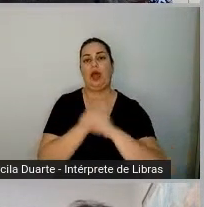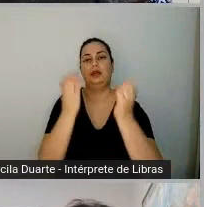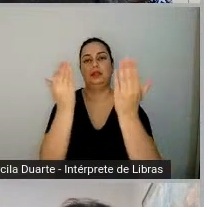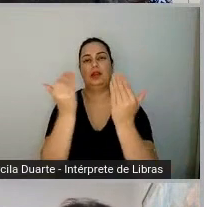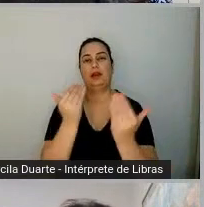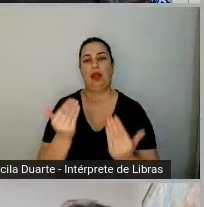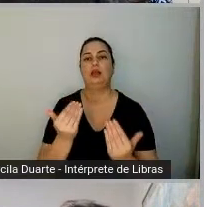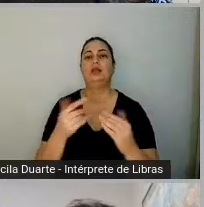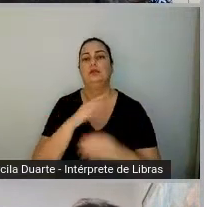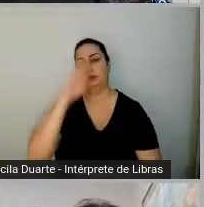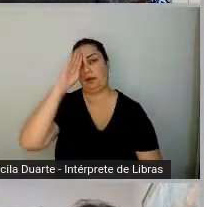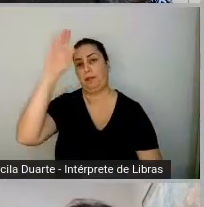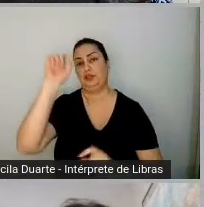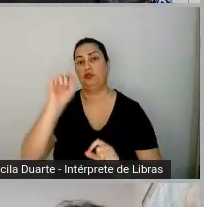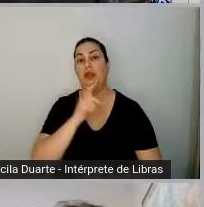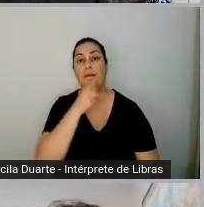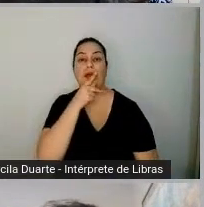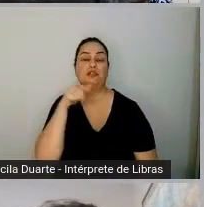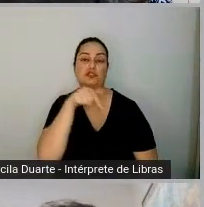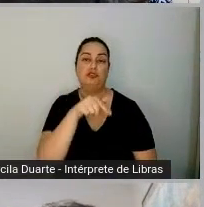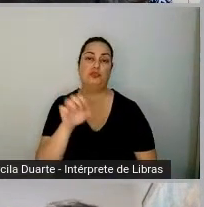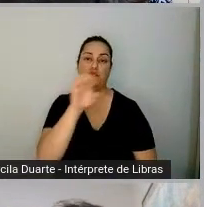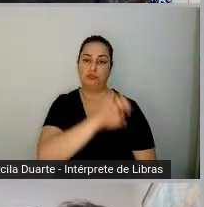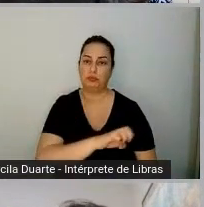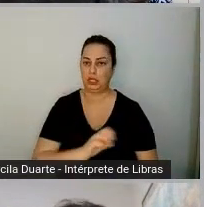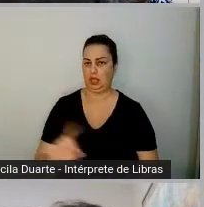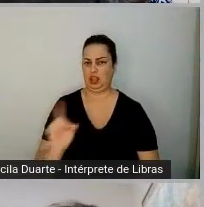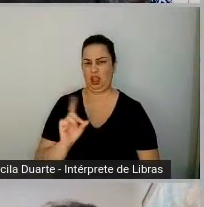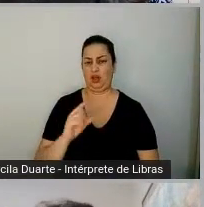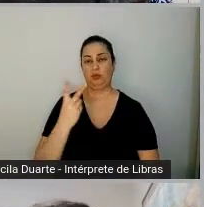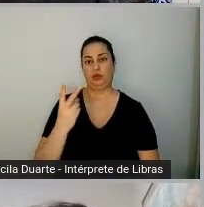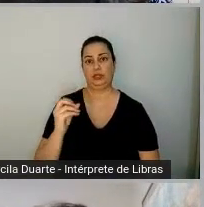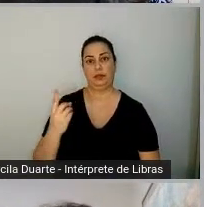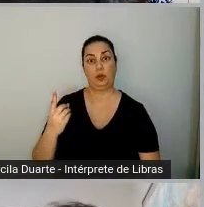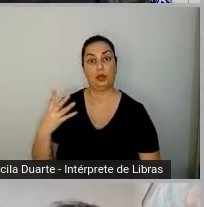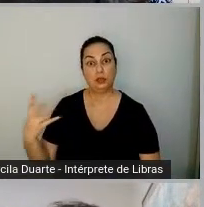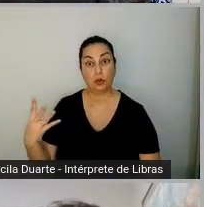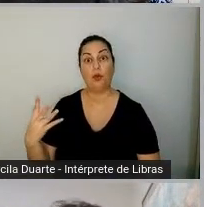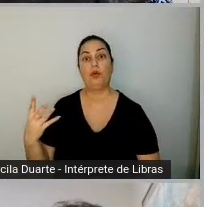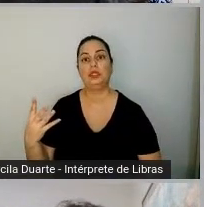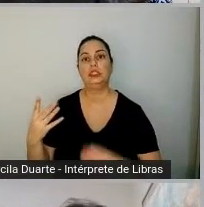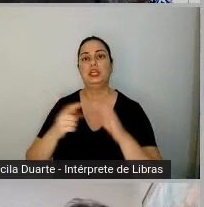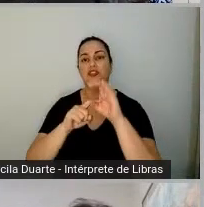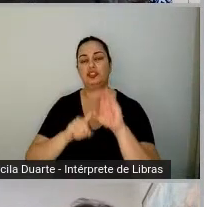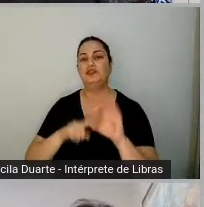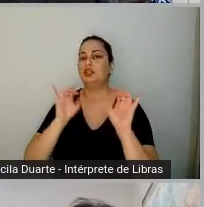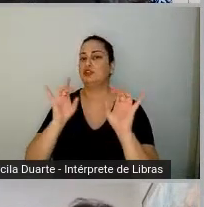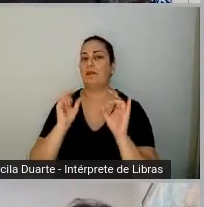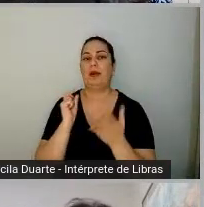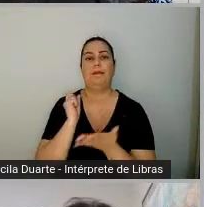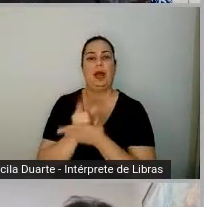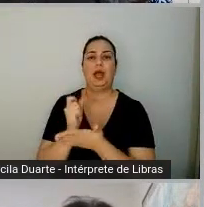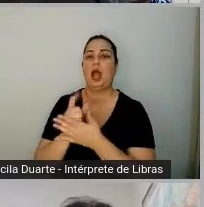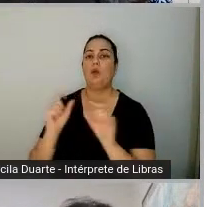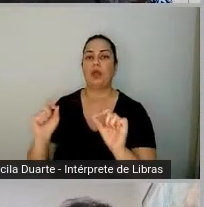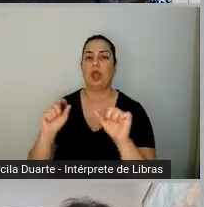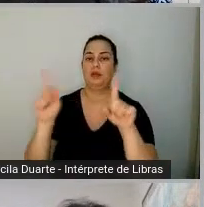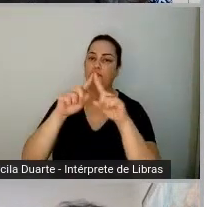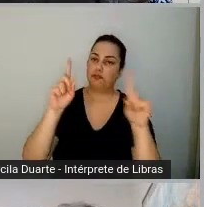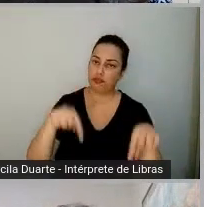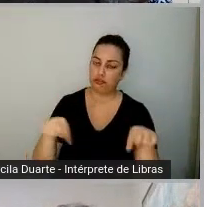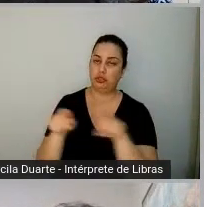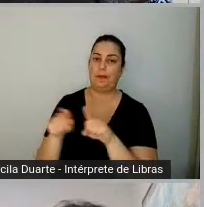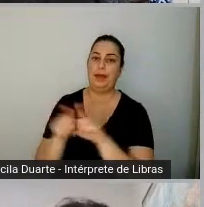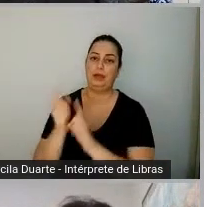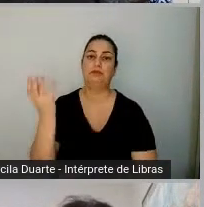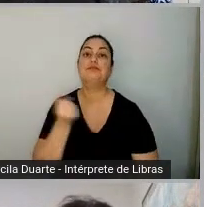que desde 2014 a dívida tem servido para pagar a previdência, pessoal e tal. Só que o que eles omitem? Qual